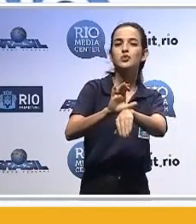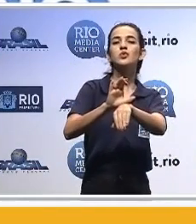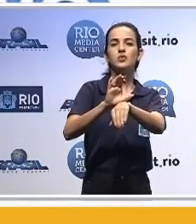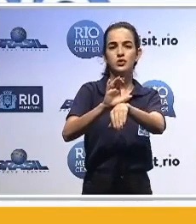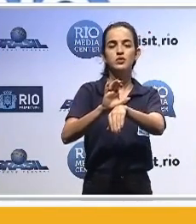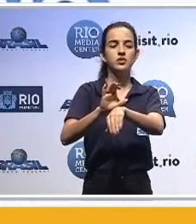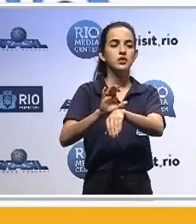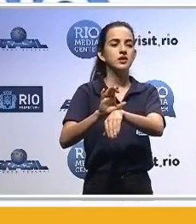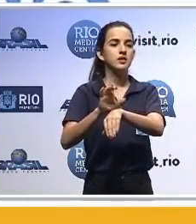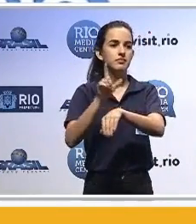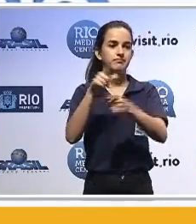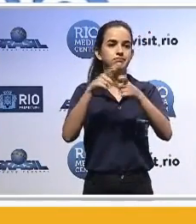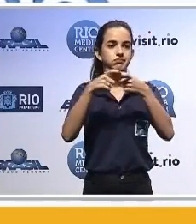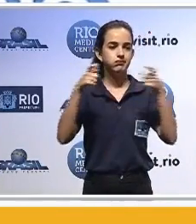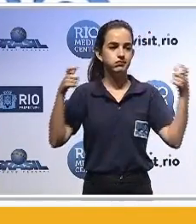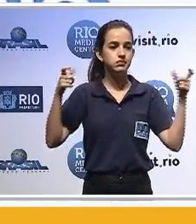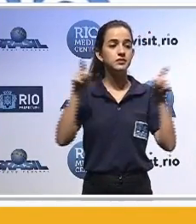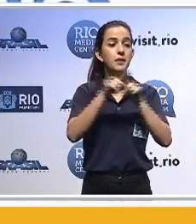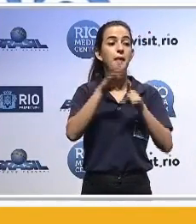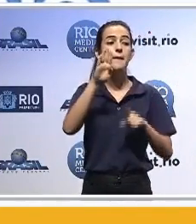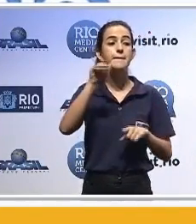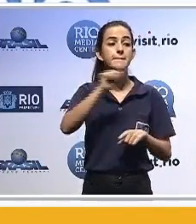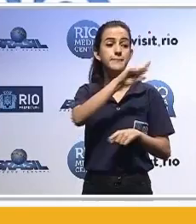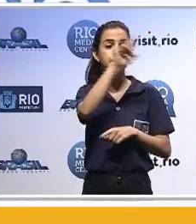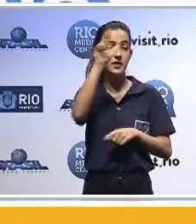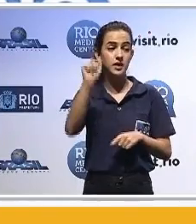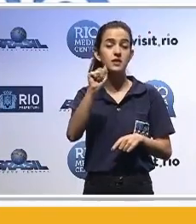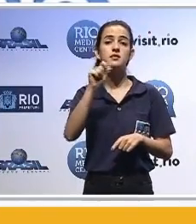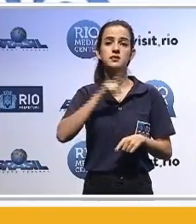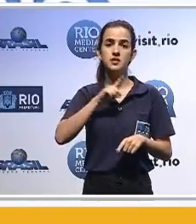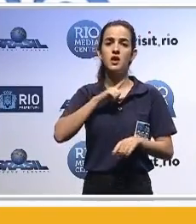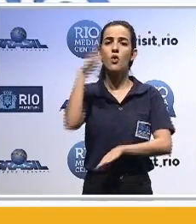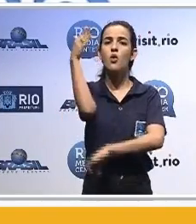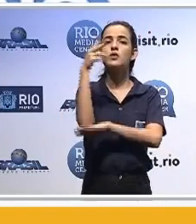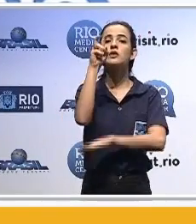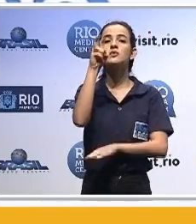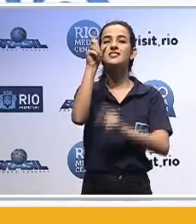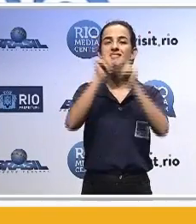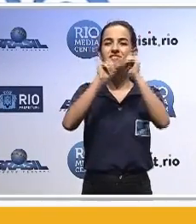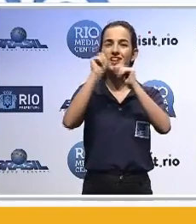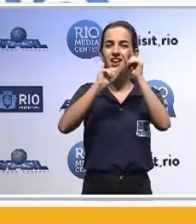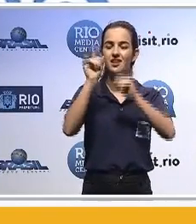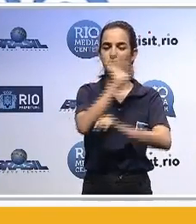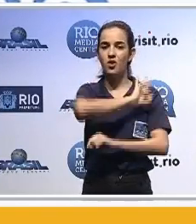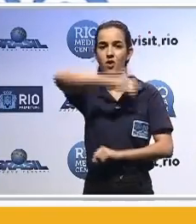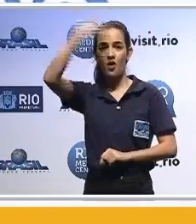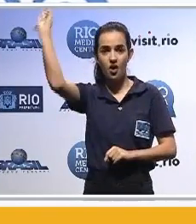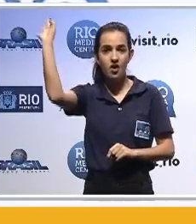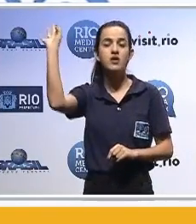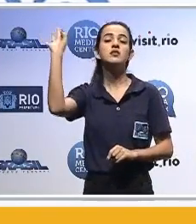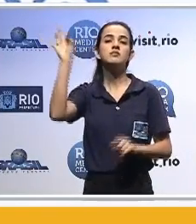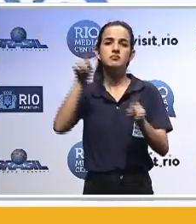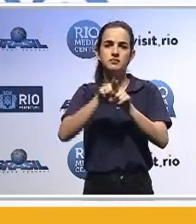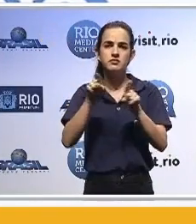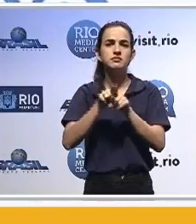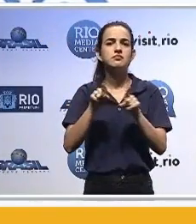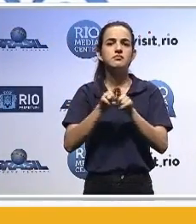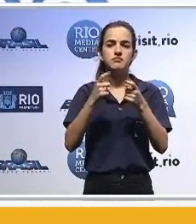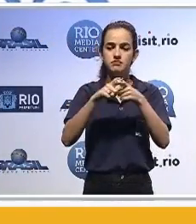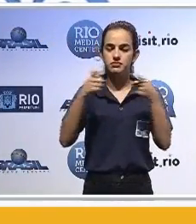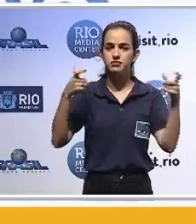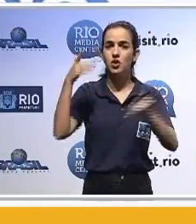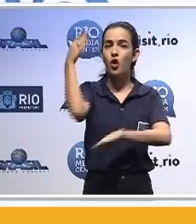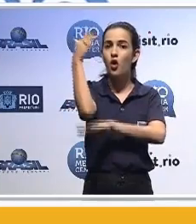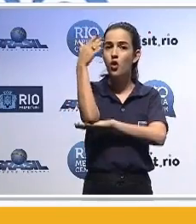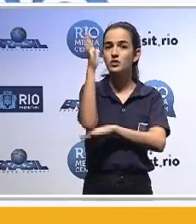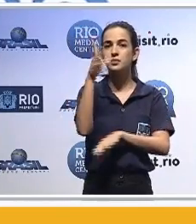que vocês conhecem, e a Barra, com hotéis de 5 estrelas, se constitui um novo polo turístico. Então, os investimentos só da hotelaria foram de